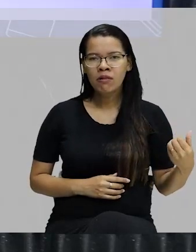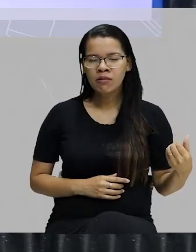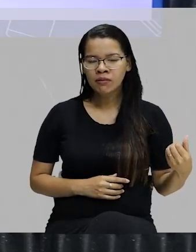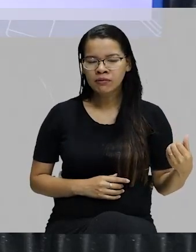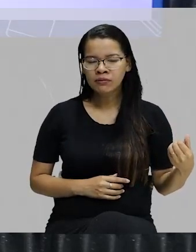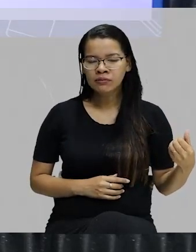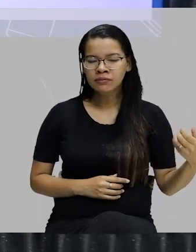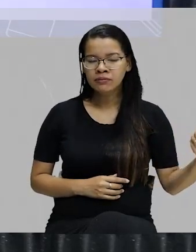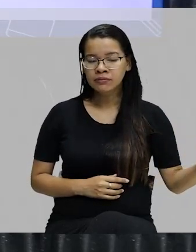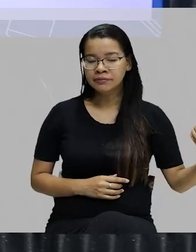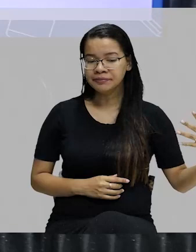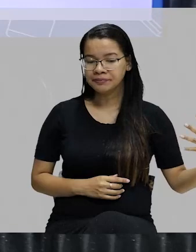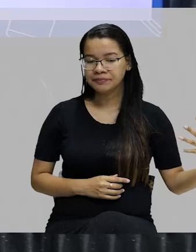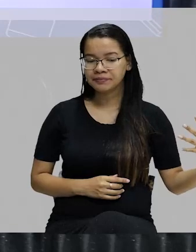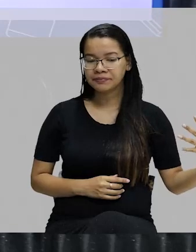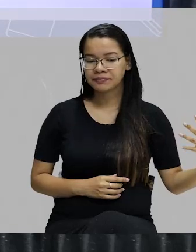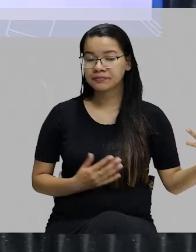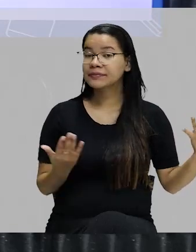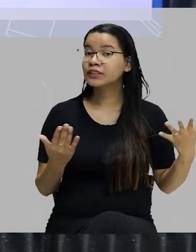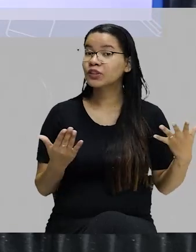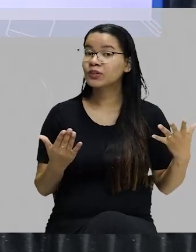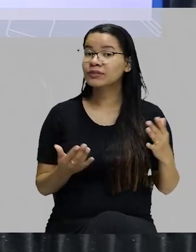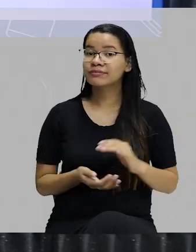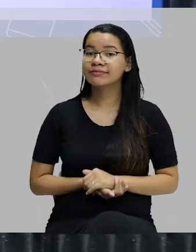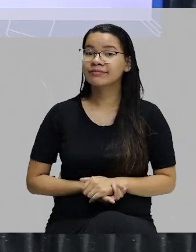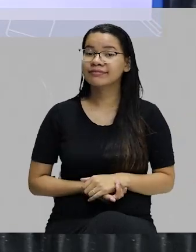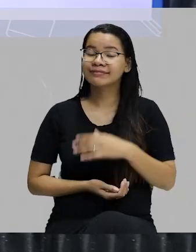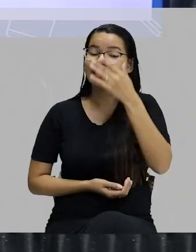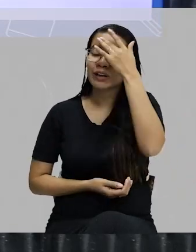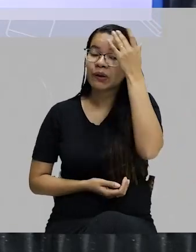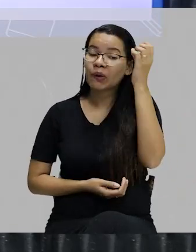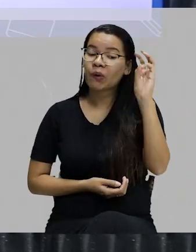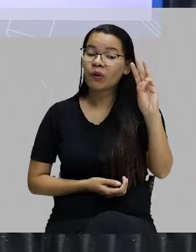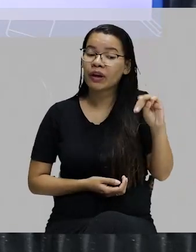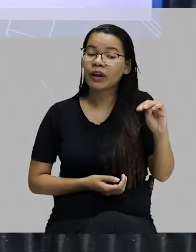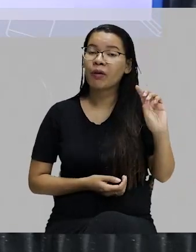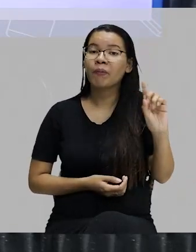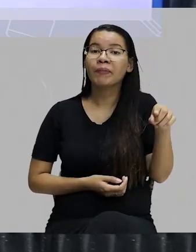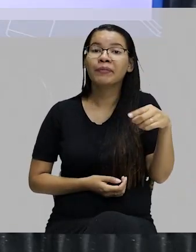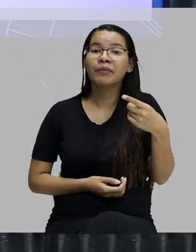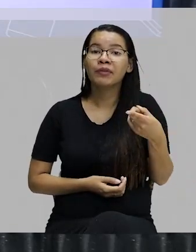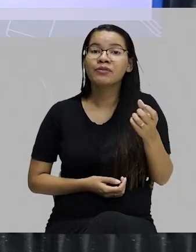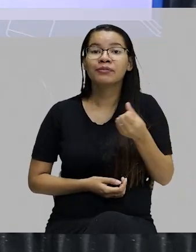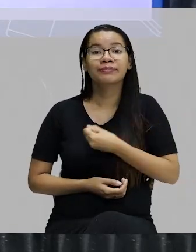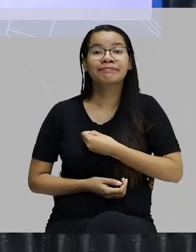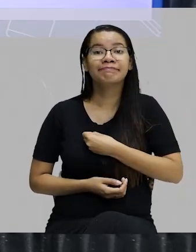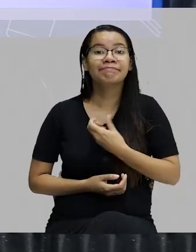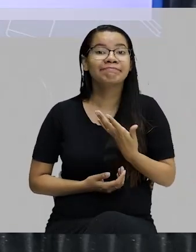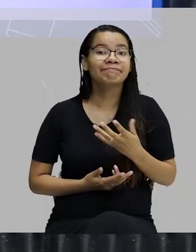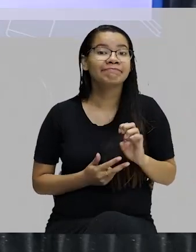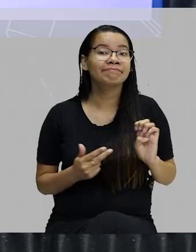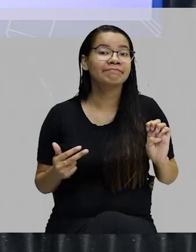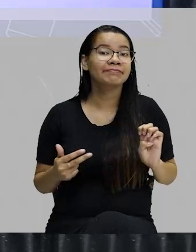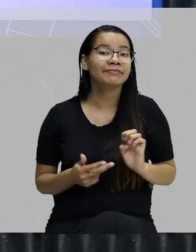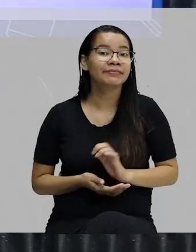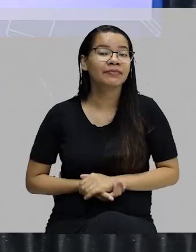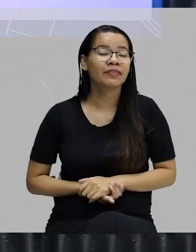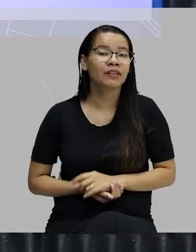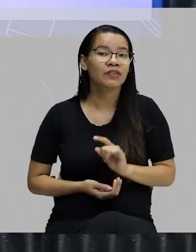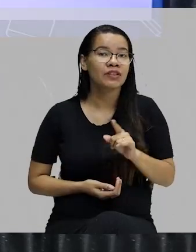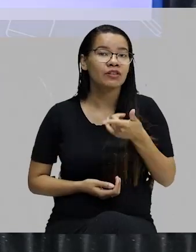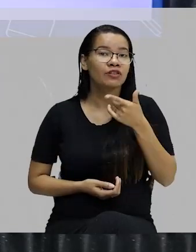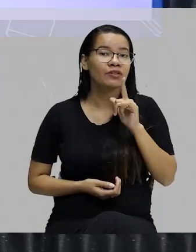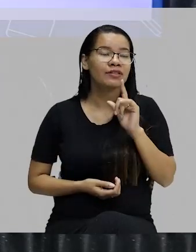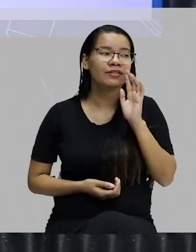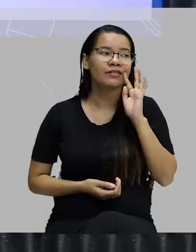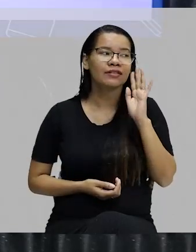36, 64. E agora, quem será esse próximo elemento? Será que você consegue